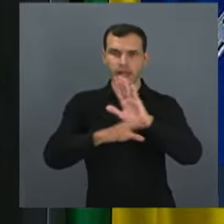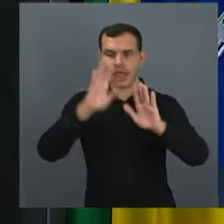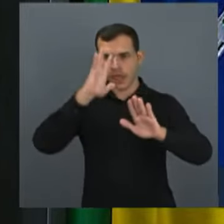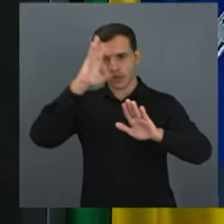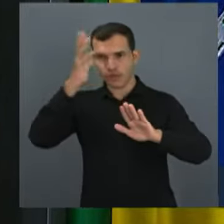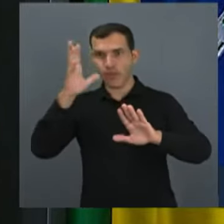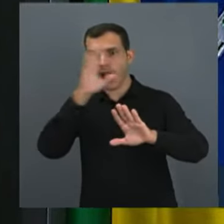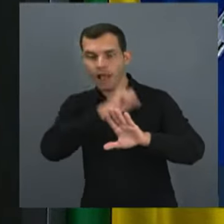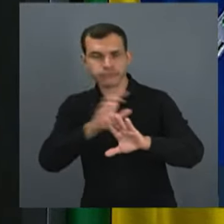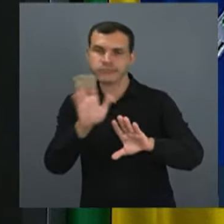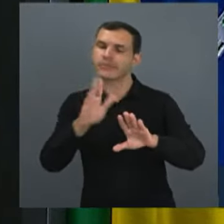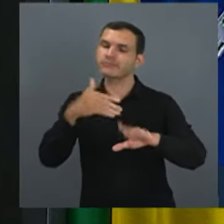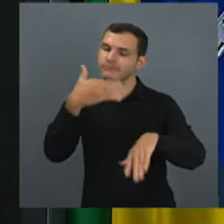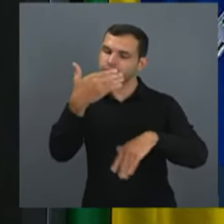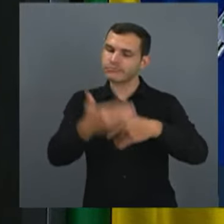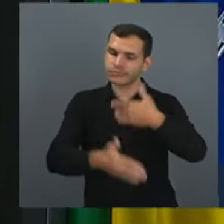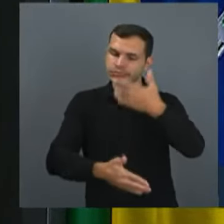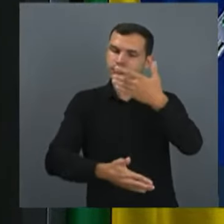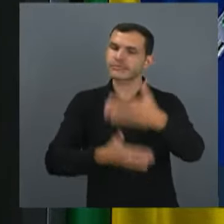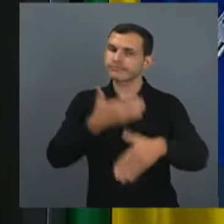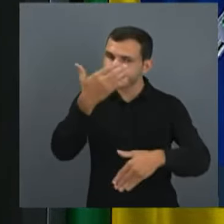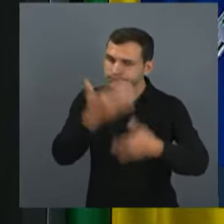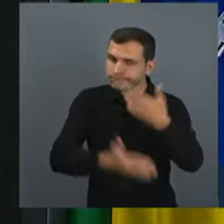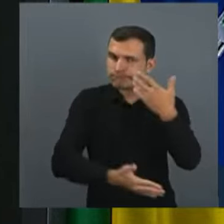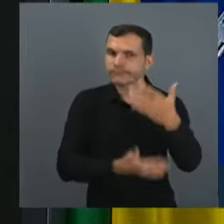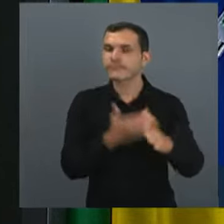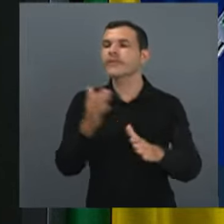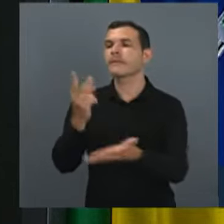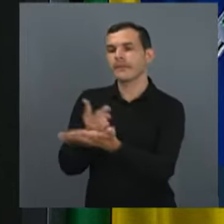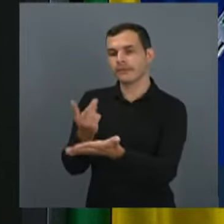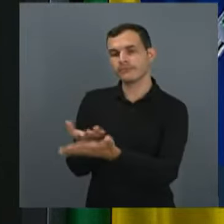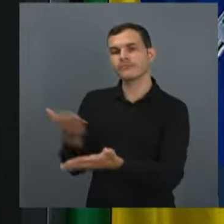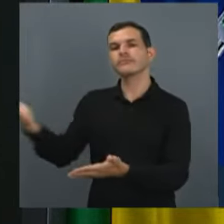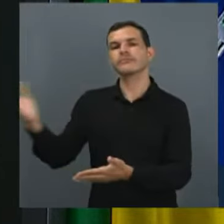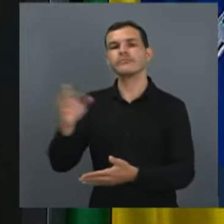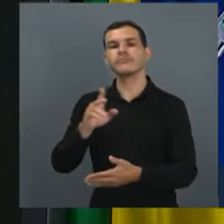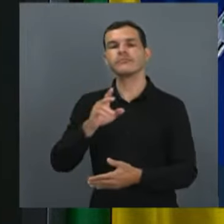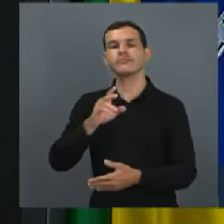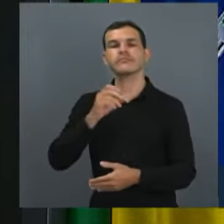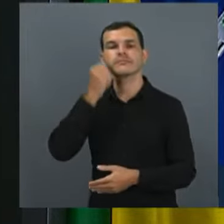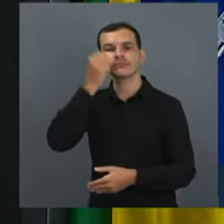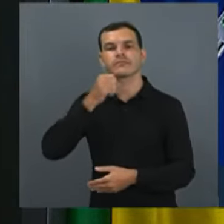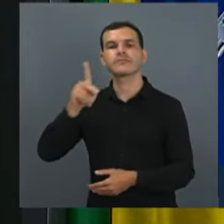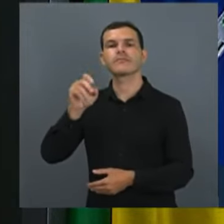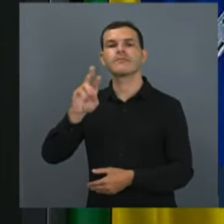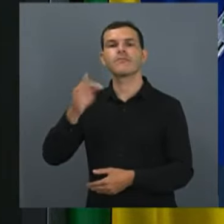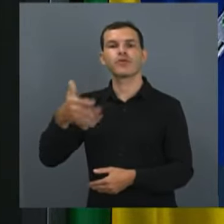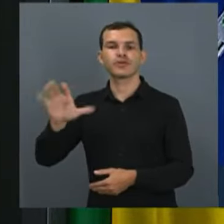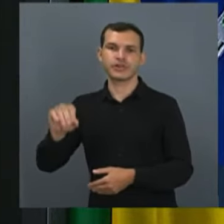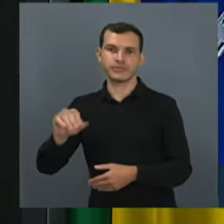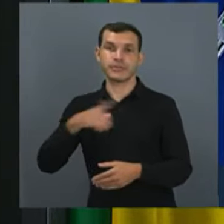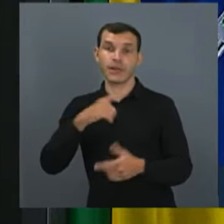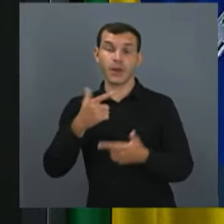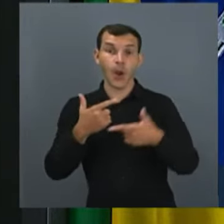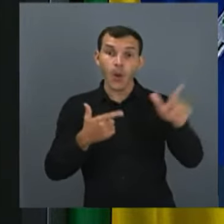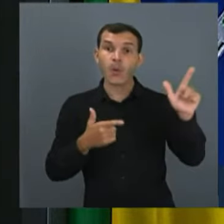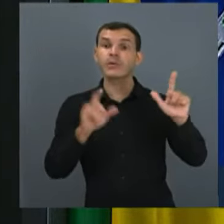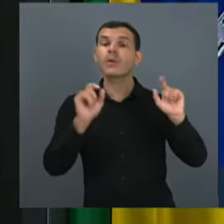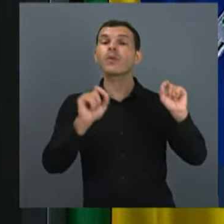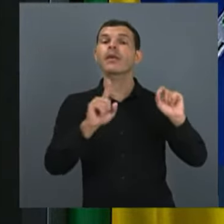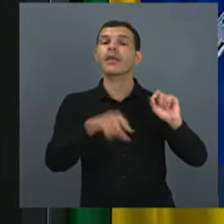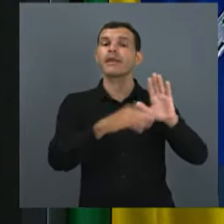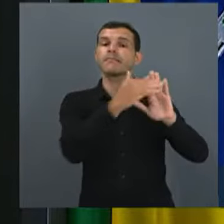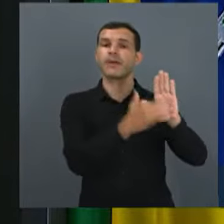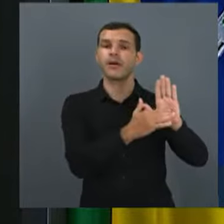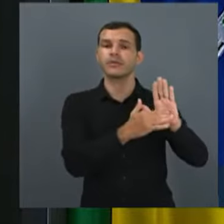trabalho do senador Carlos Portinho, que se tenha liberar a pauta para bingo e para cassino. Porque aí,